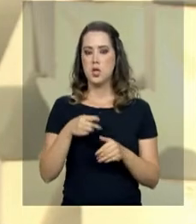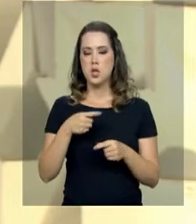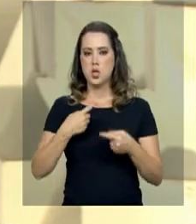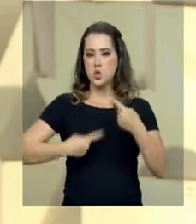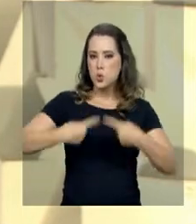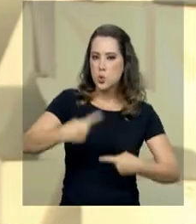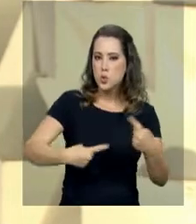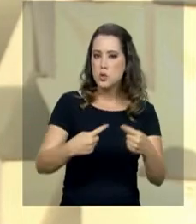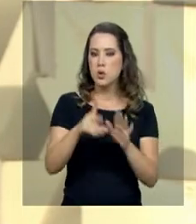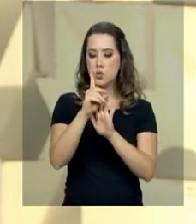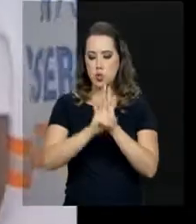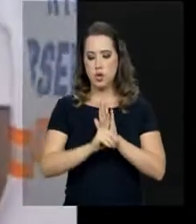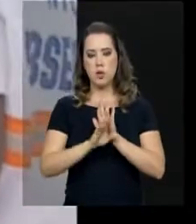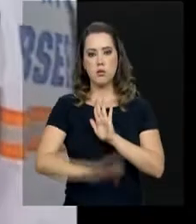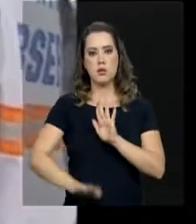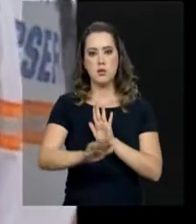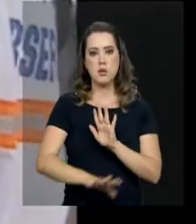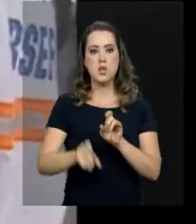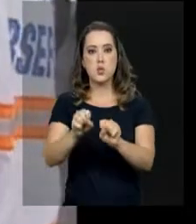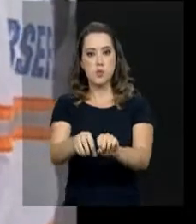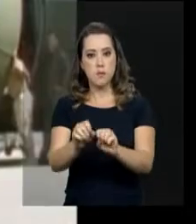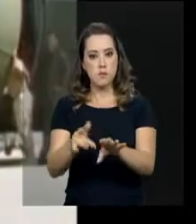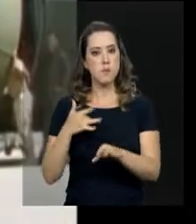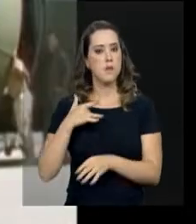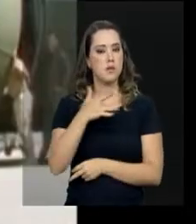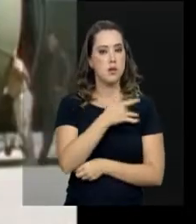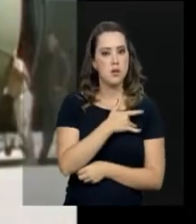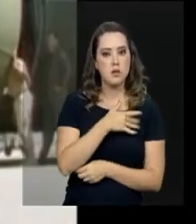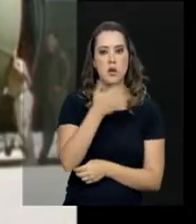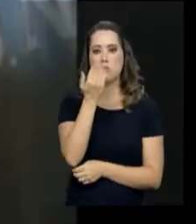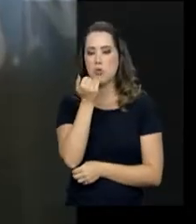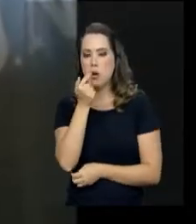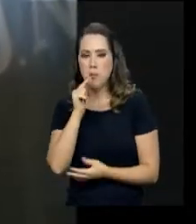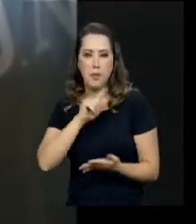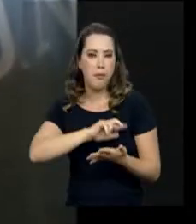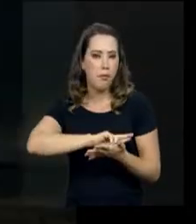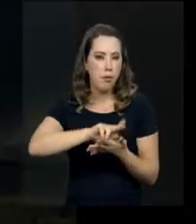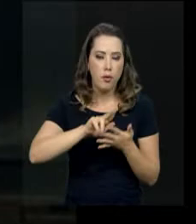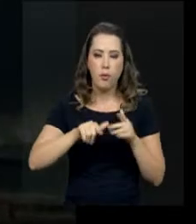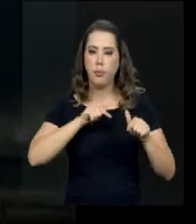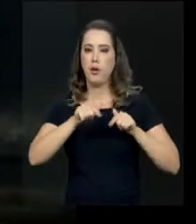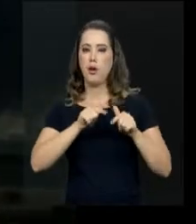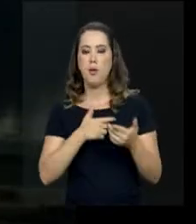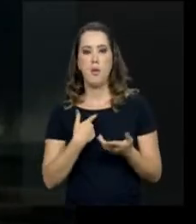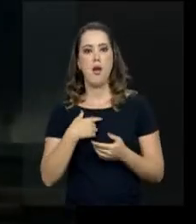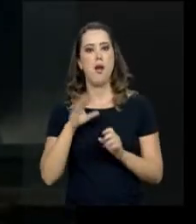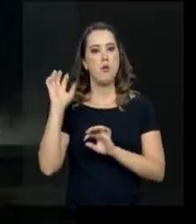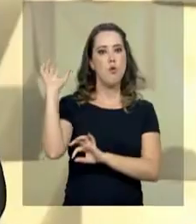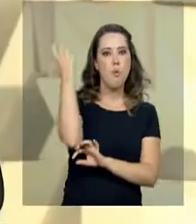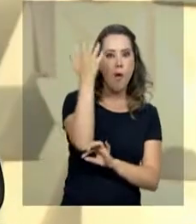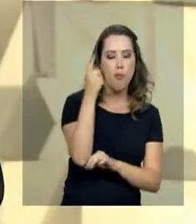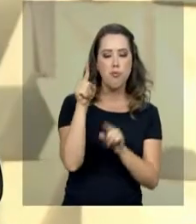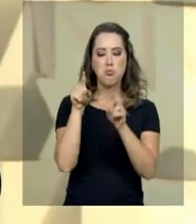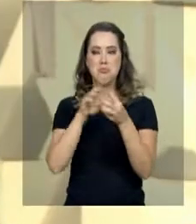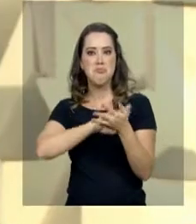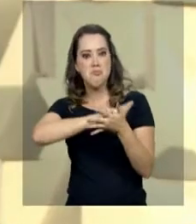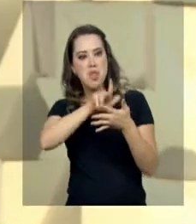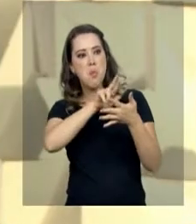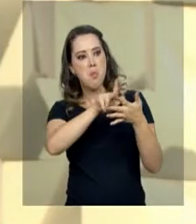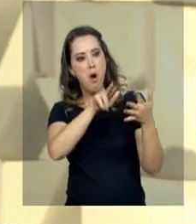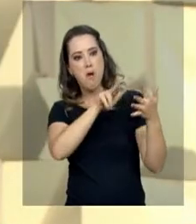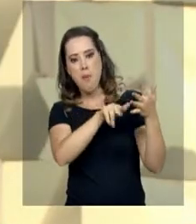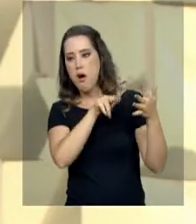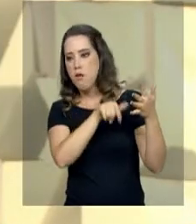crianças, a educação, a saúde pública, os alimentos, o trabalho, o meio ambiente. E isso foi dando